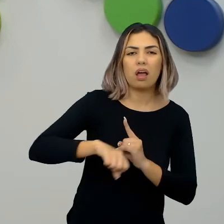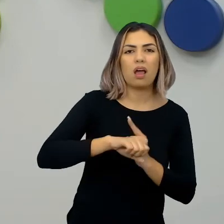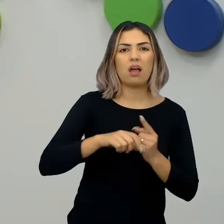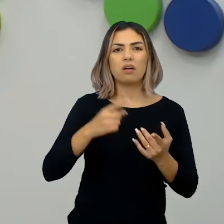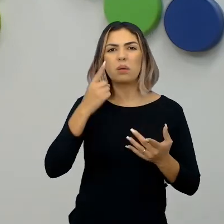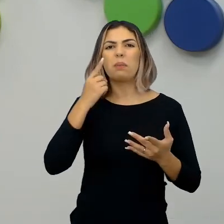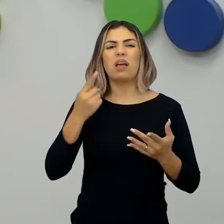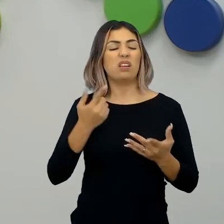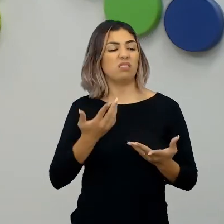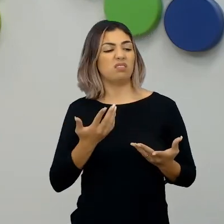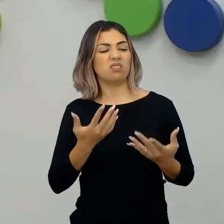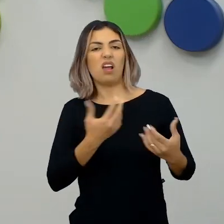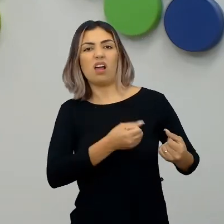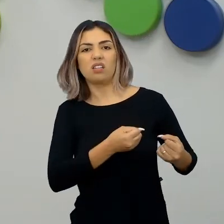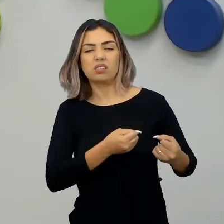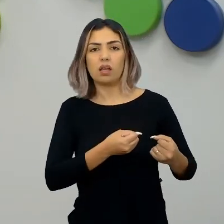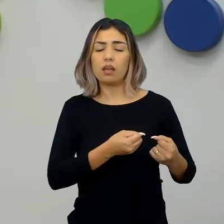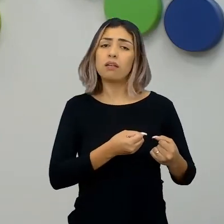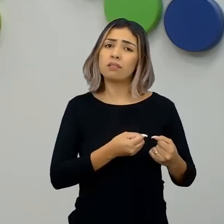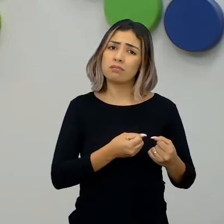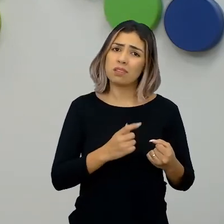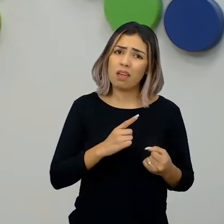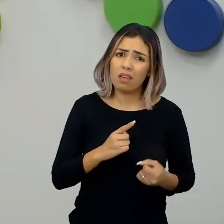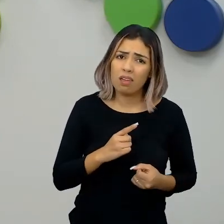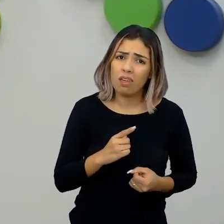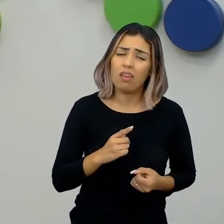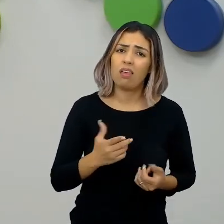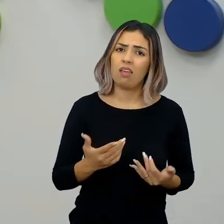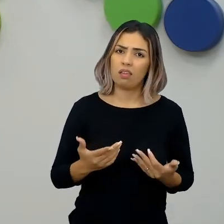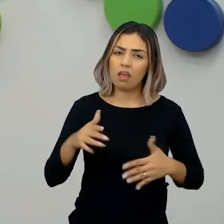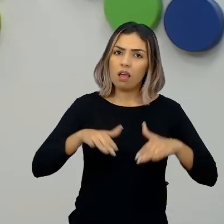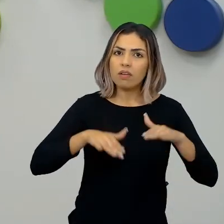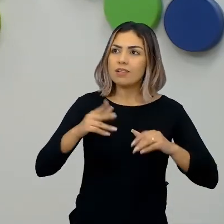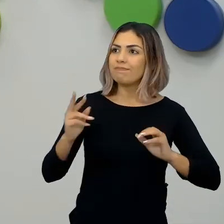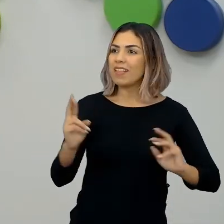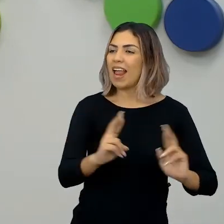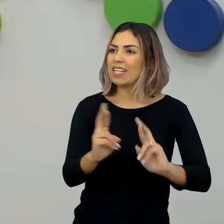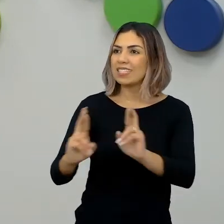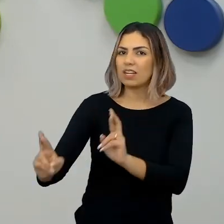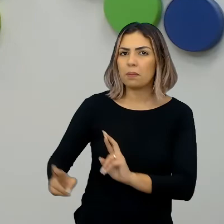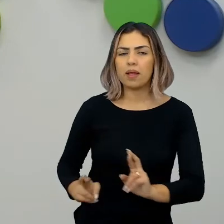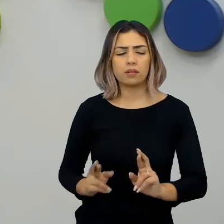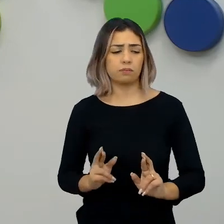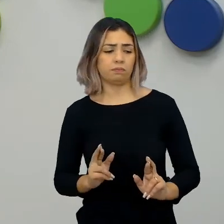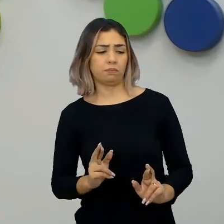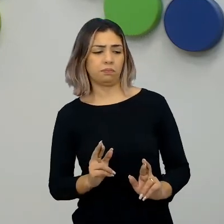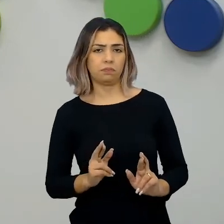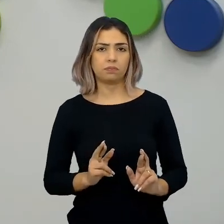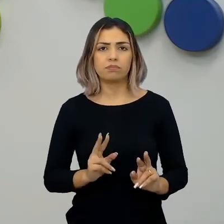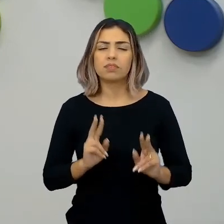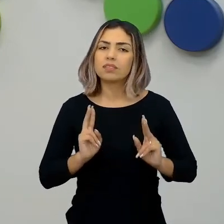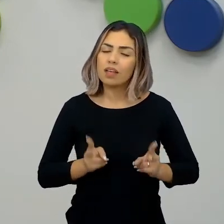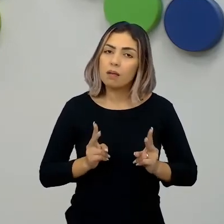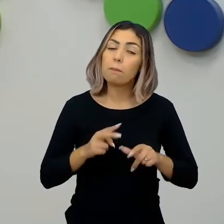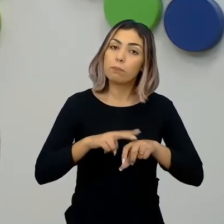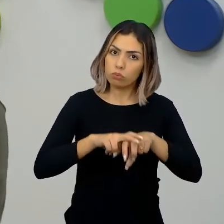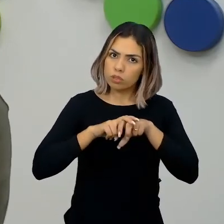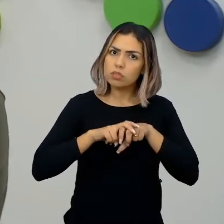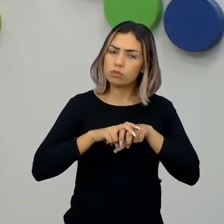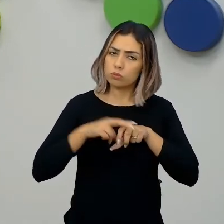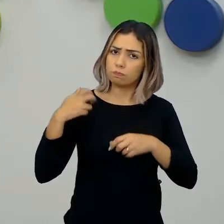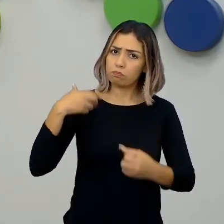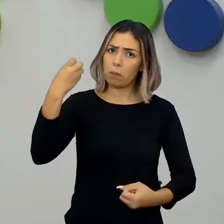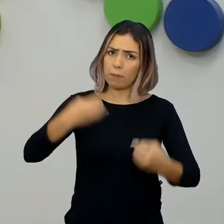de produção, enfim, dentro de uma determinada rede de relações, né? Então, isso tudo que eu estou falando é o